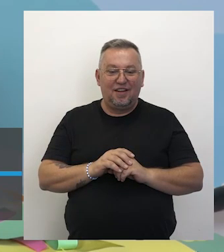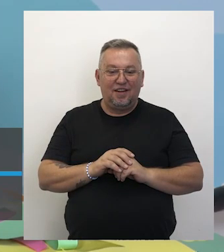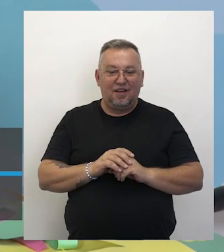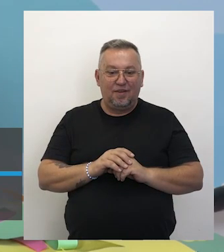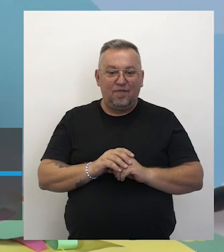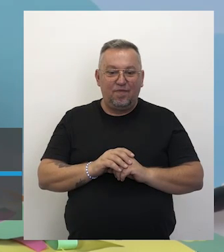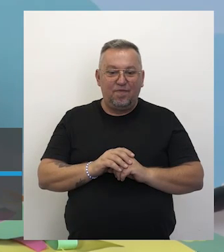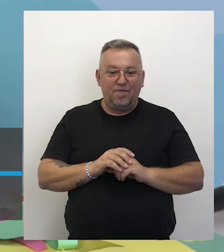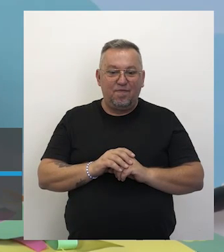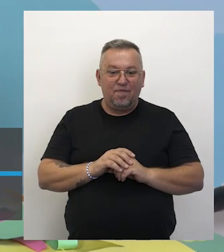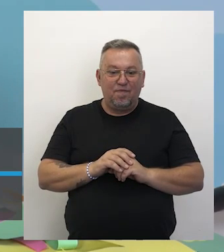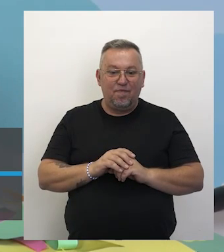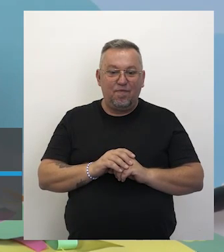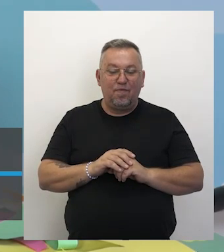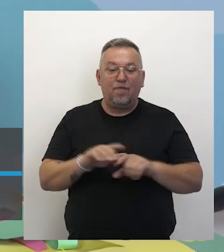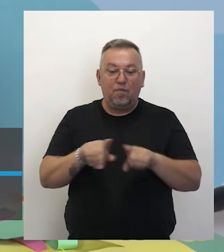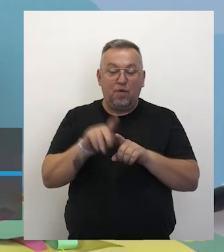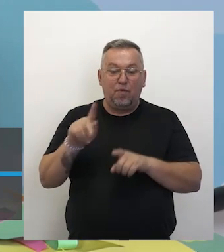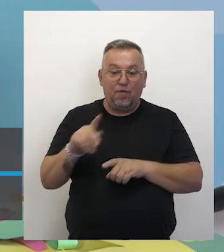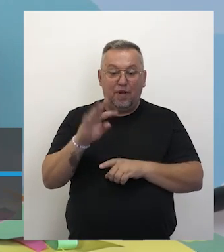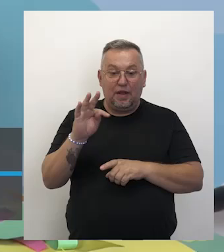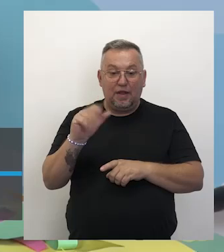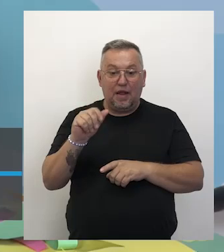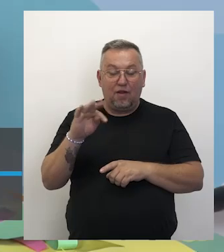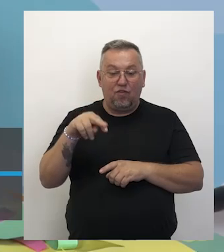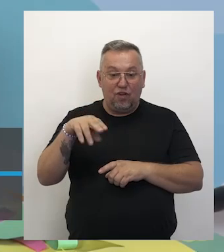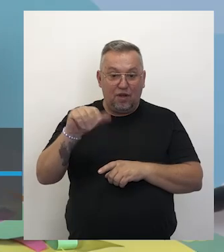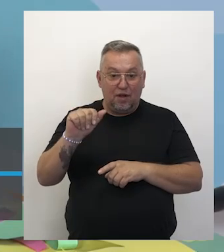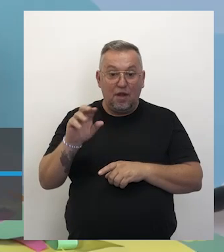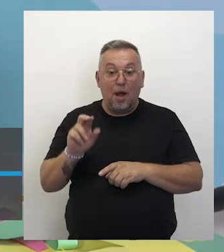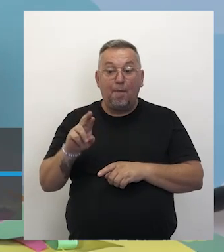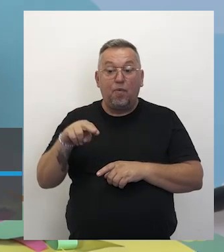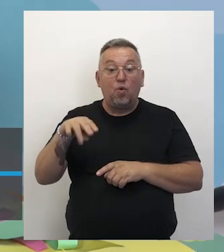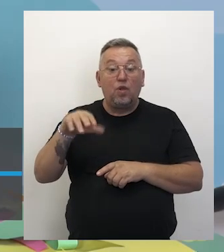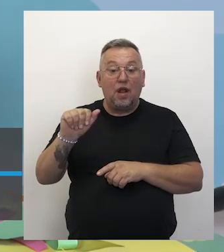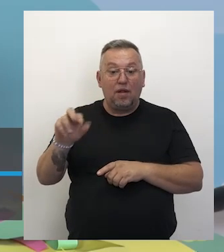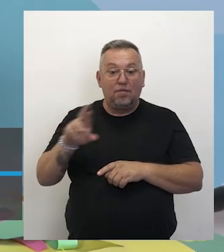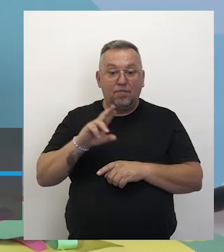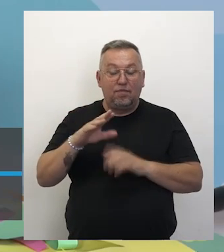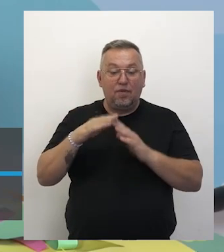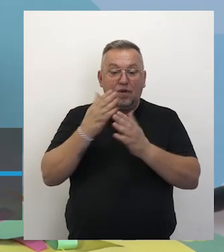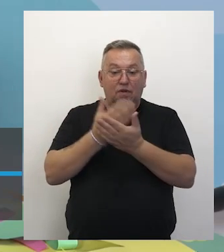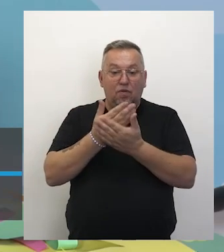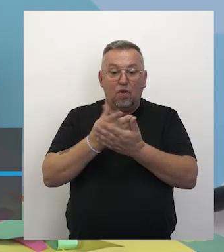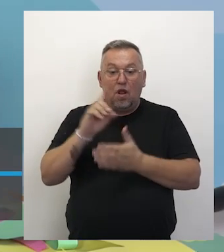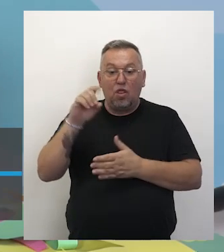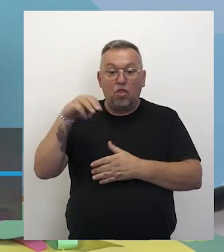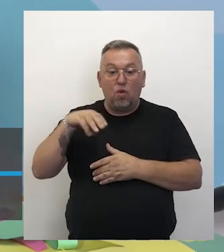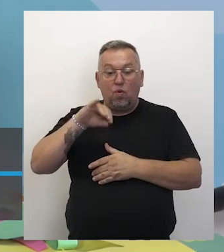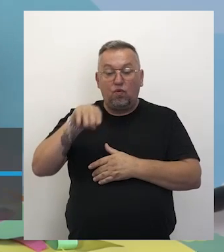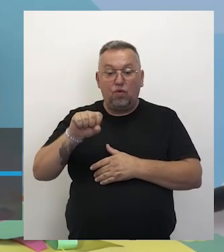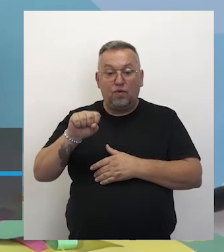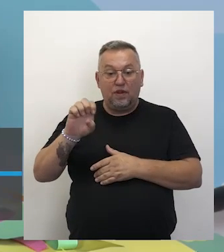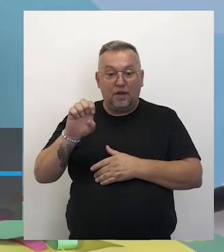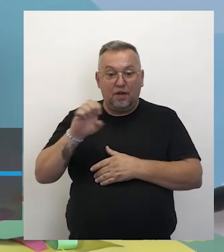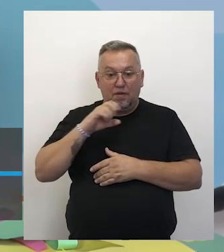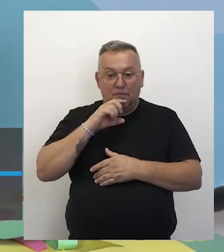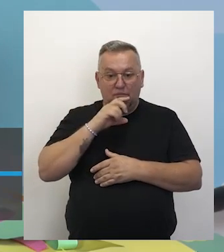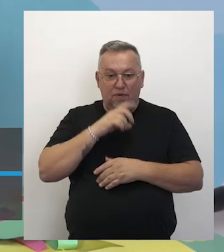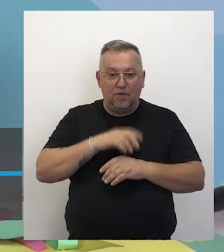Aqui. Pro Tatiana, foi a Bruna que respondeu, a aluna Bruna da Escola Estadual Dom José, que é um povo